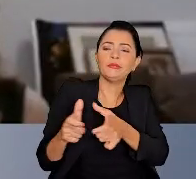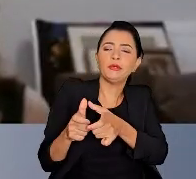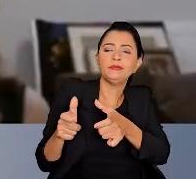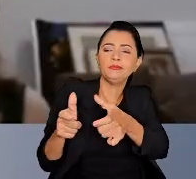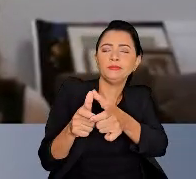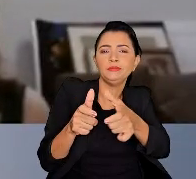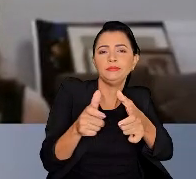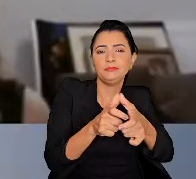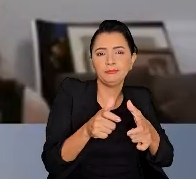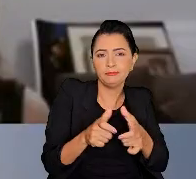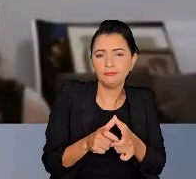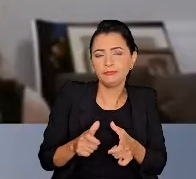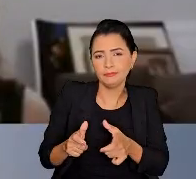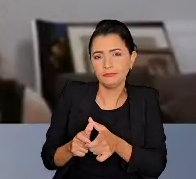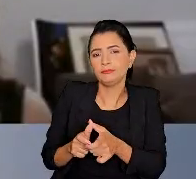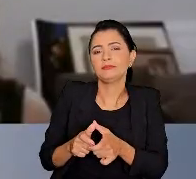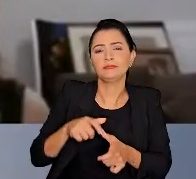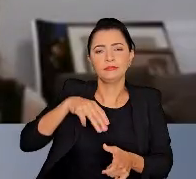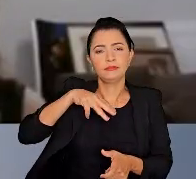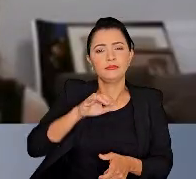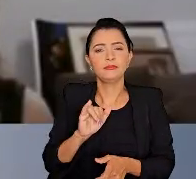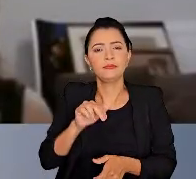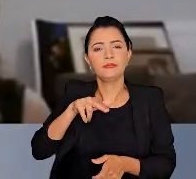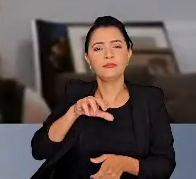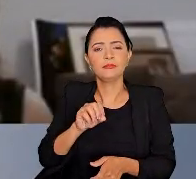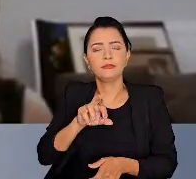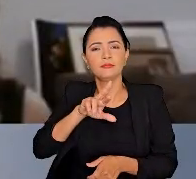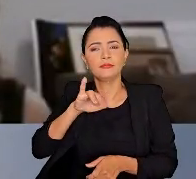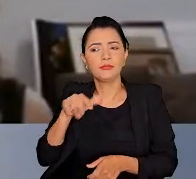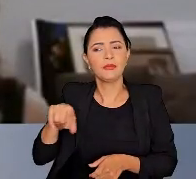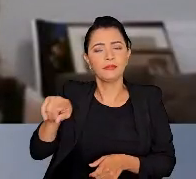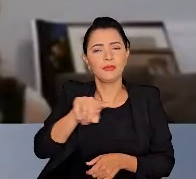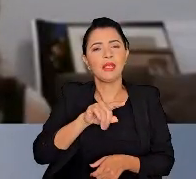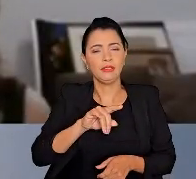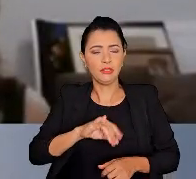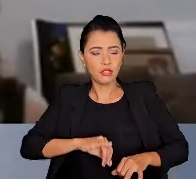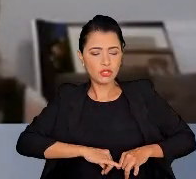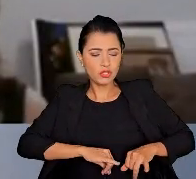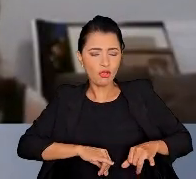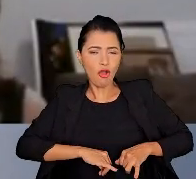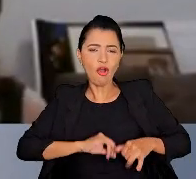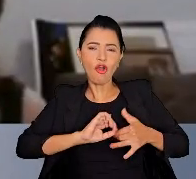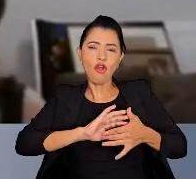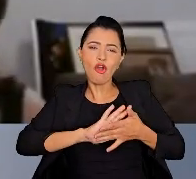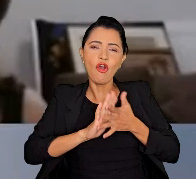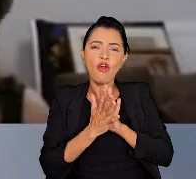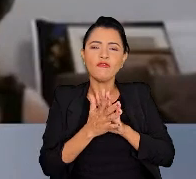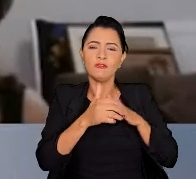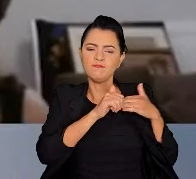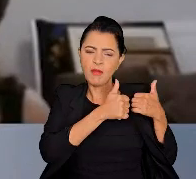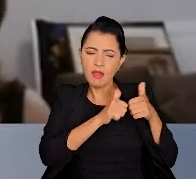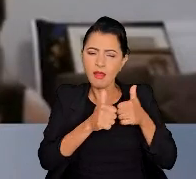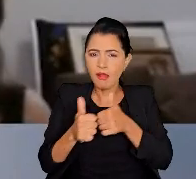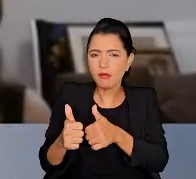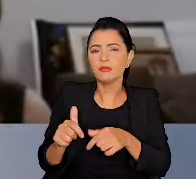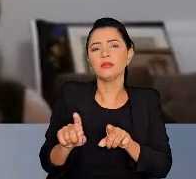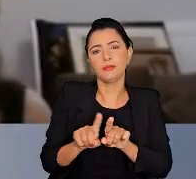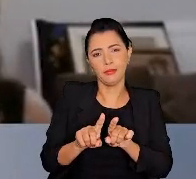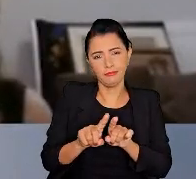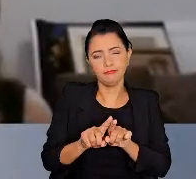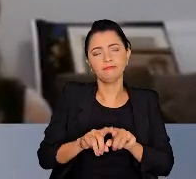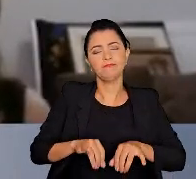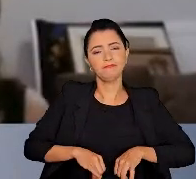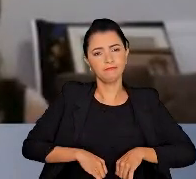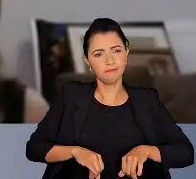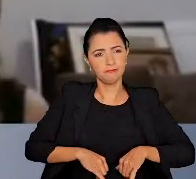que, de algum modo, sofrem discriminações e até perseguições. Hoje nós